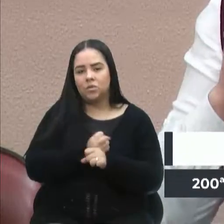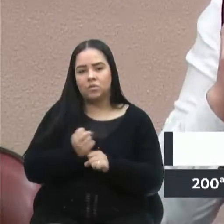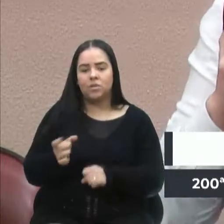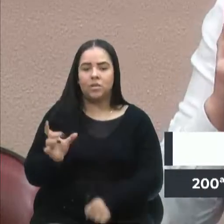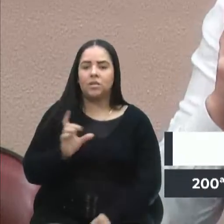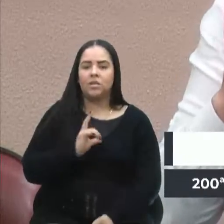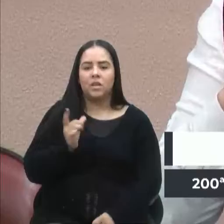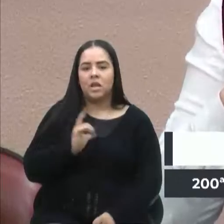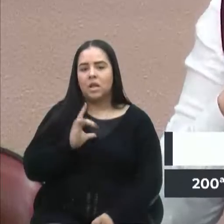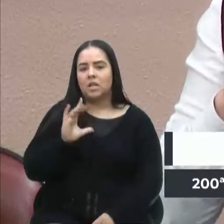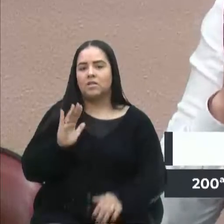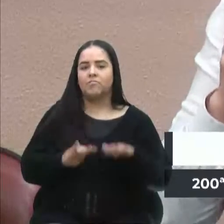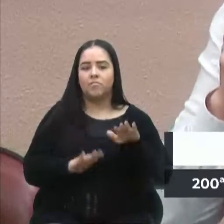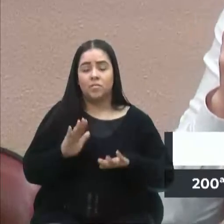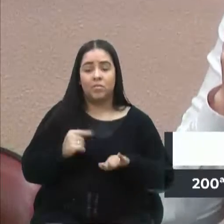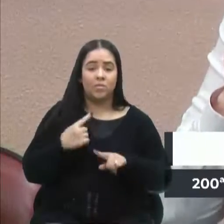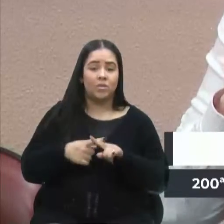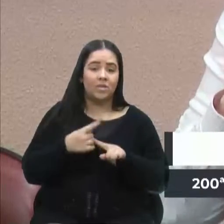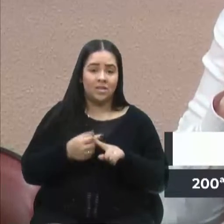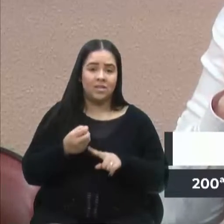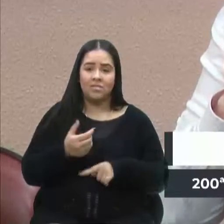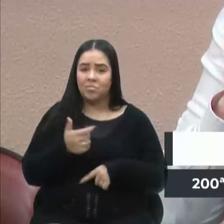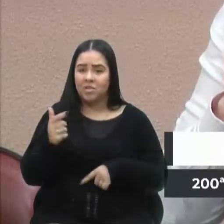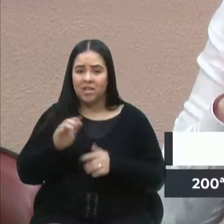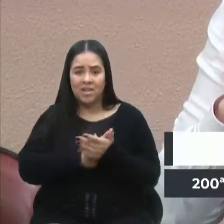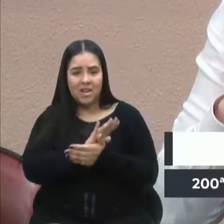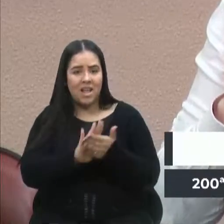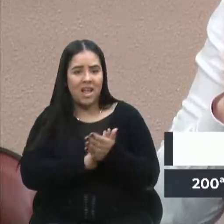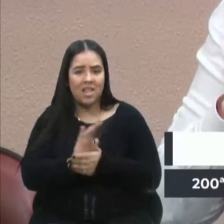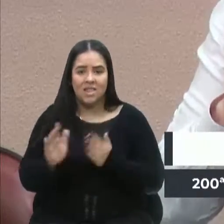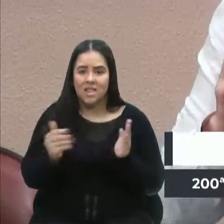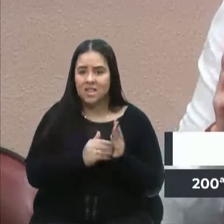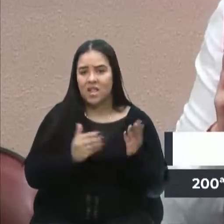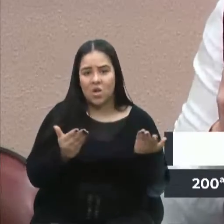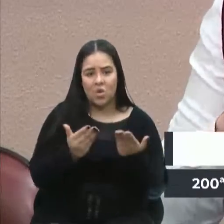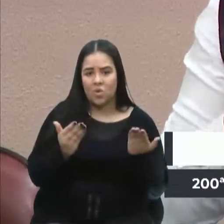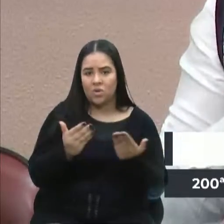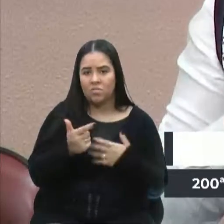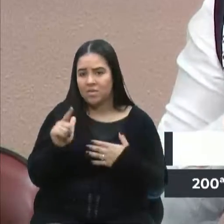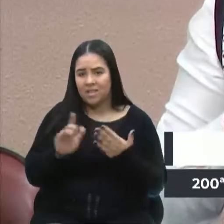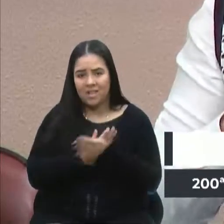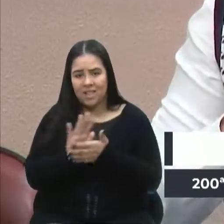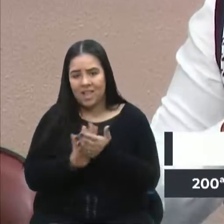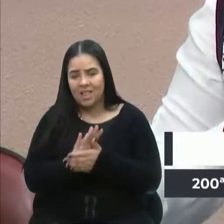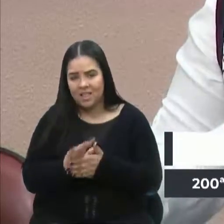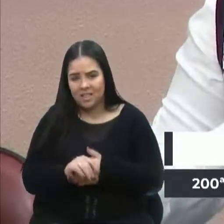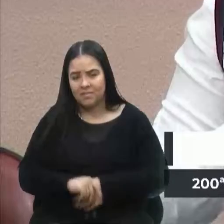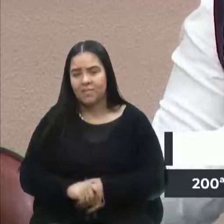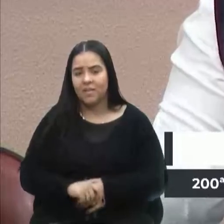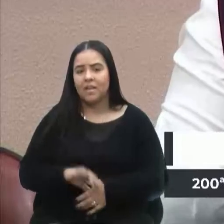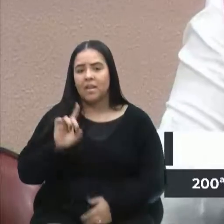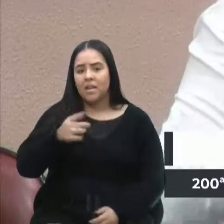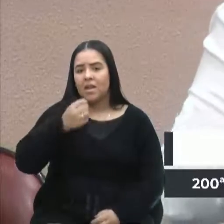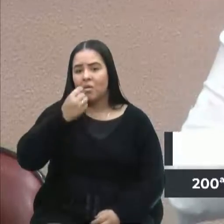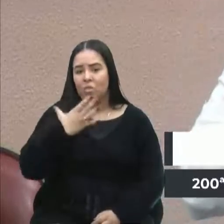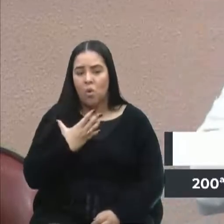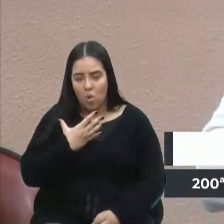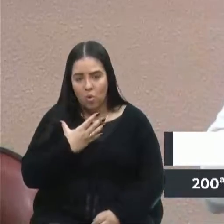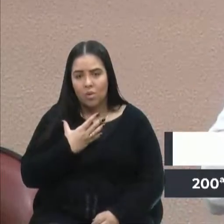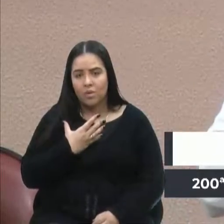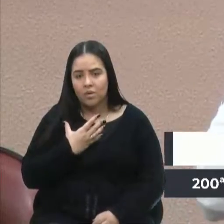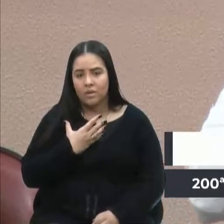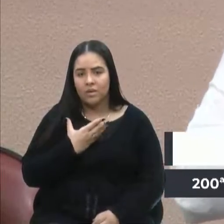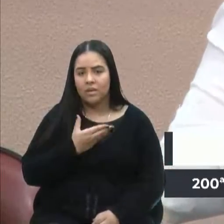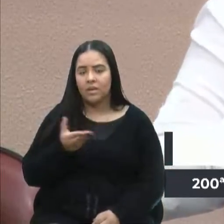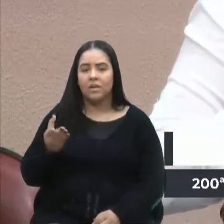um paliativo, porque sequer tiveram um paliativo até hoje. Não tiveram nada lá. Então, que bom que, pelo menos, né, eles